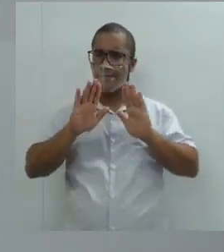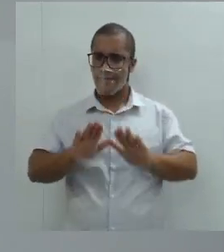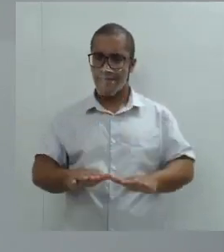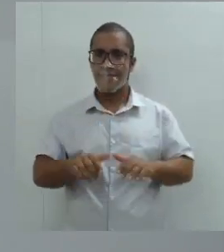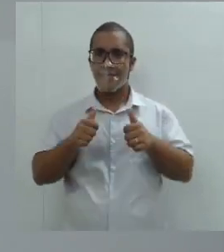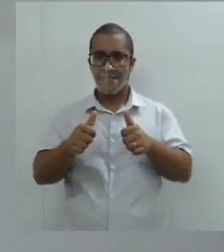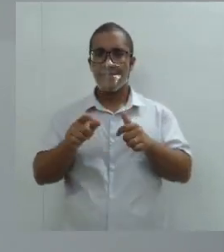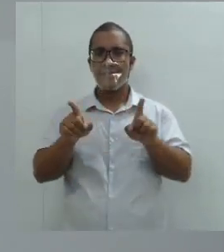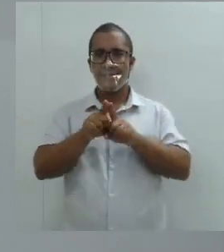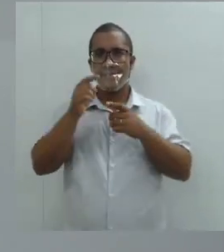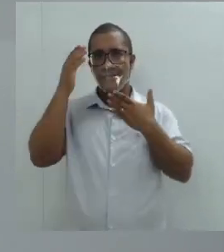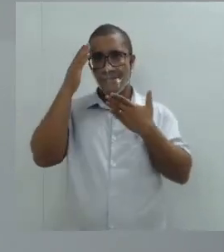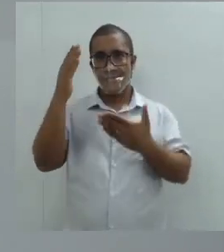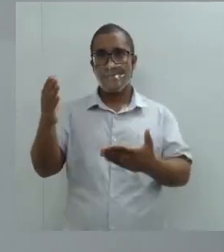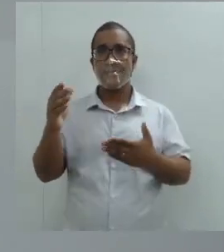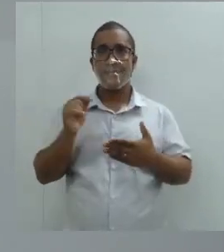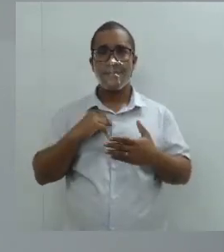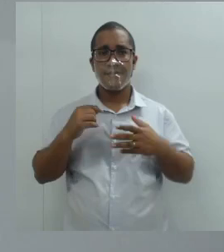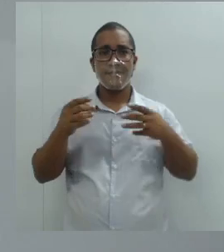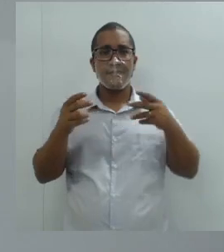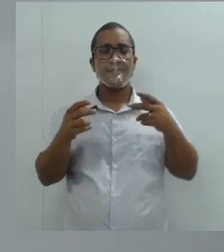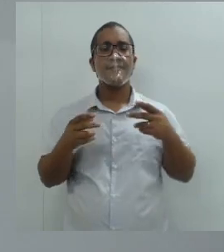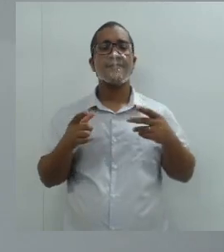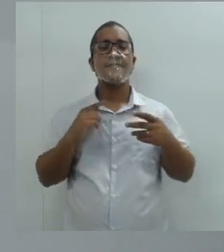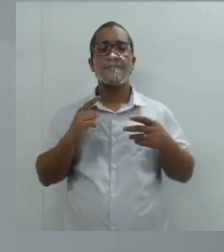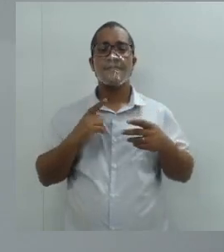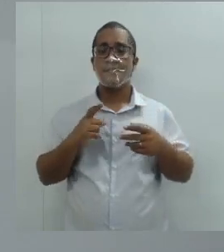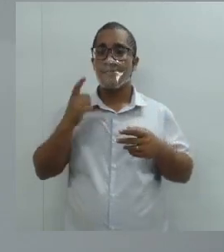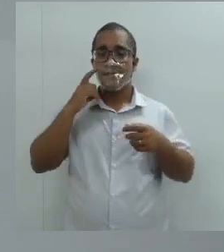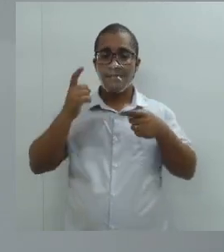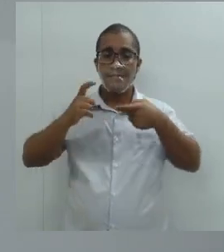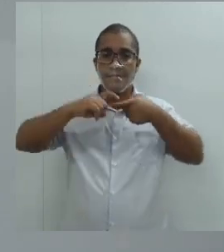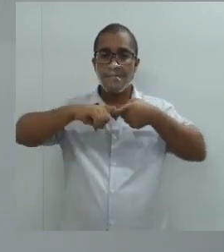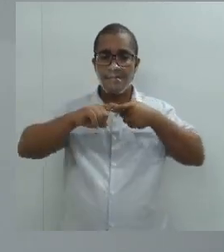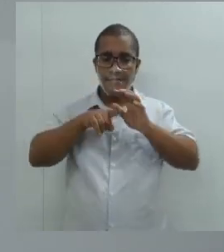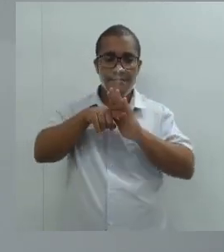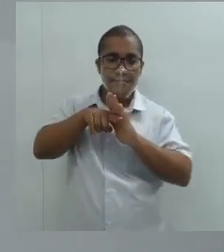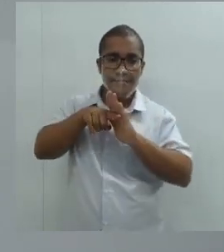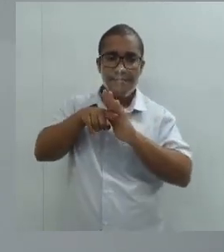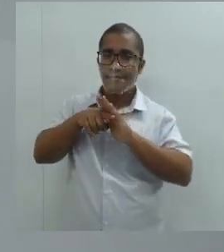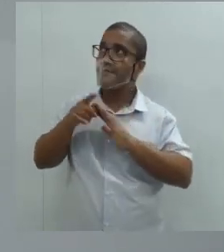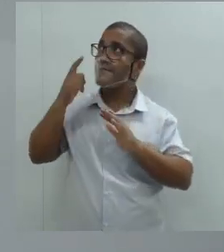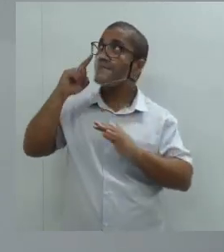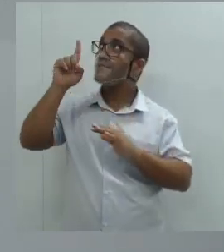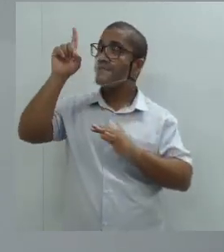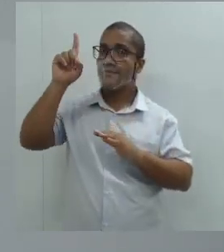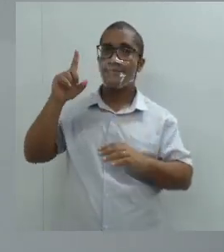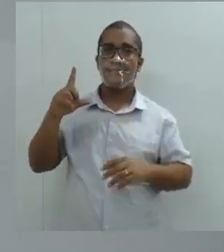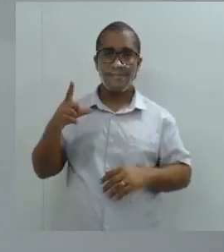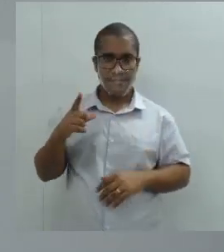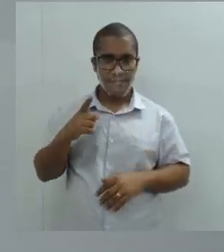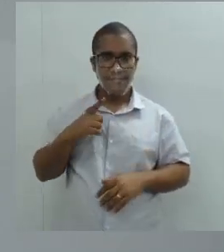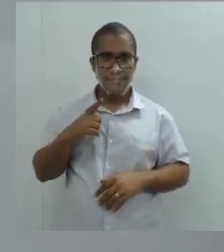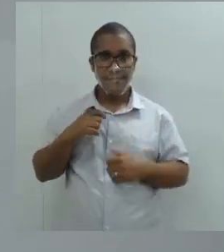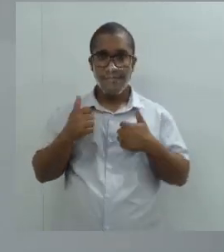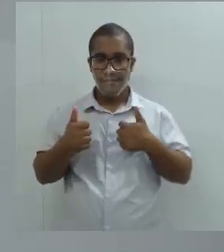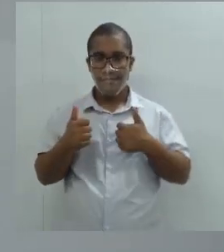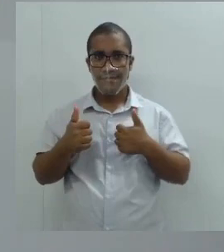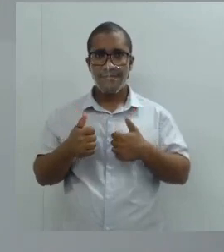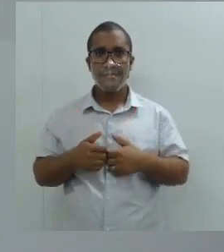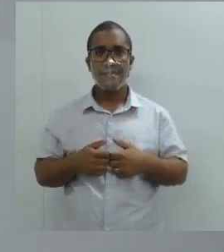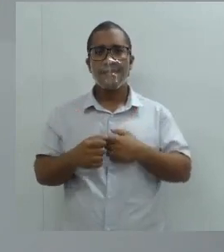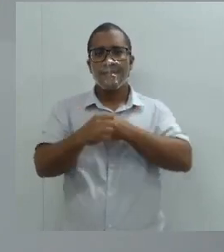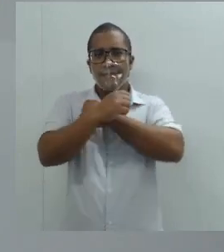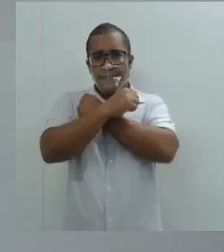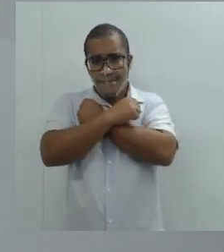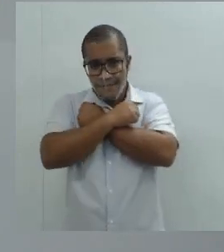também, né, ao nosso link que está aí, né, da fonte de pesquisa que se encontra aí na tela. Tá bom? Um